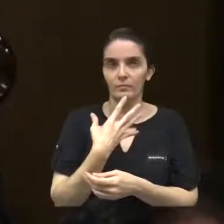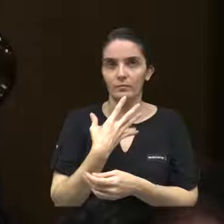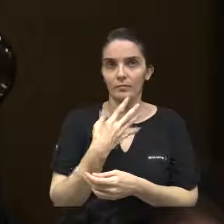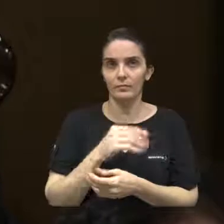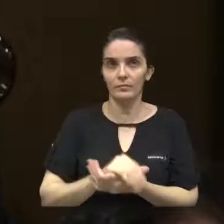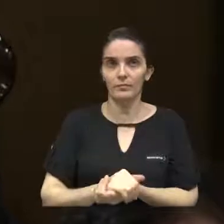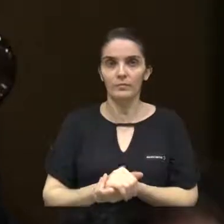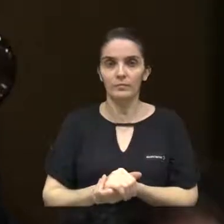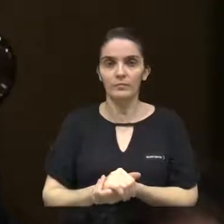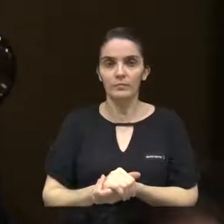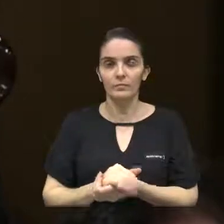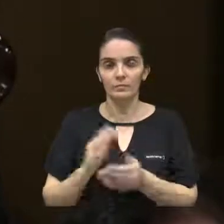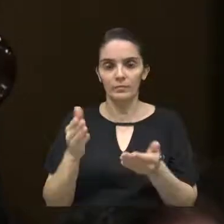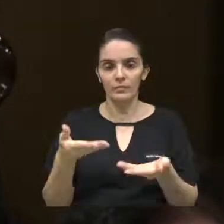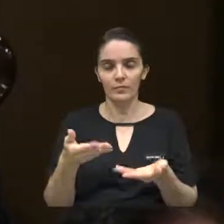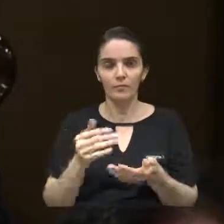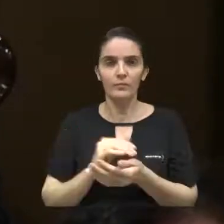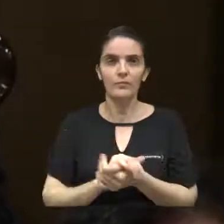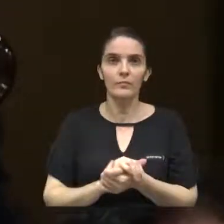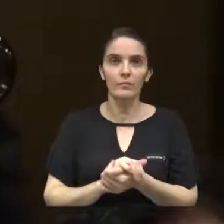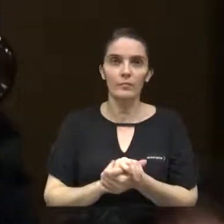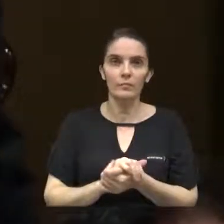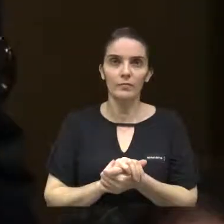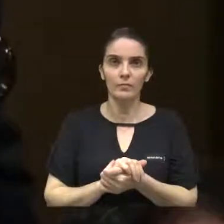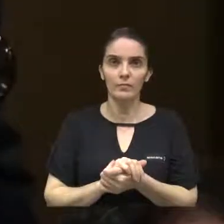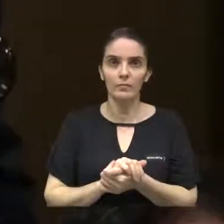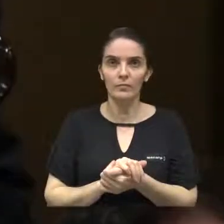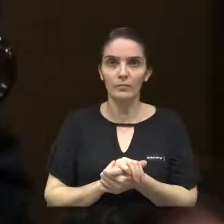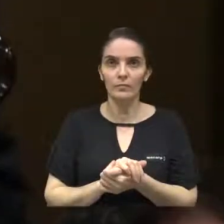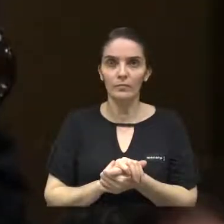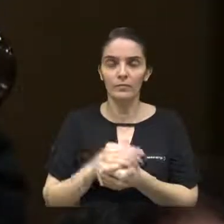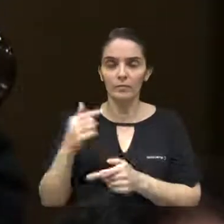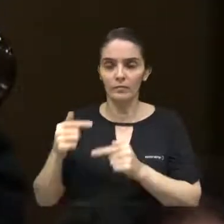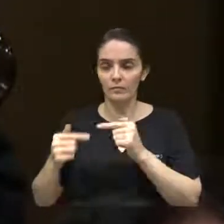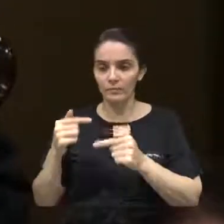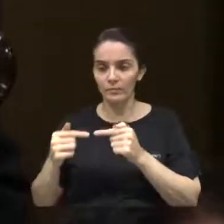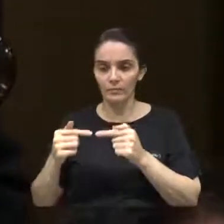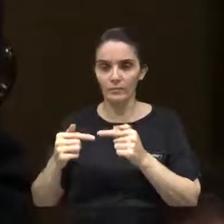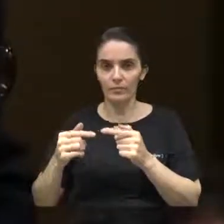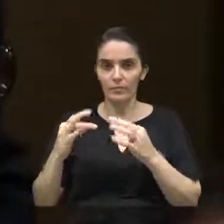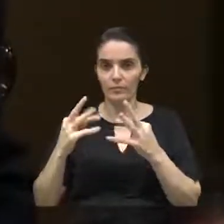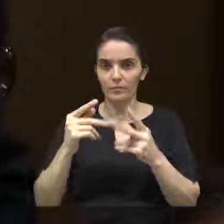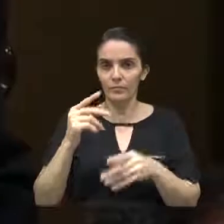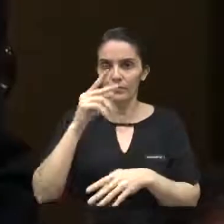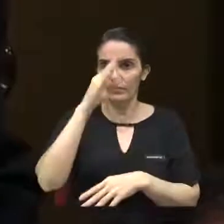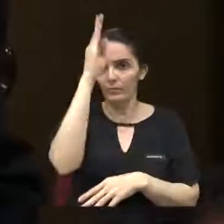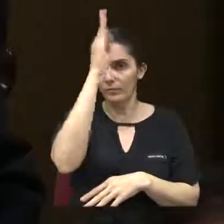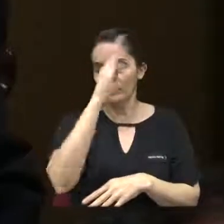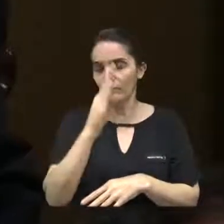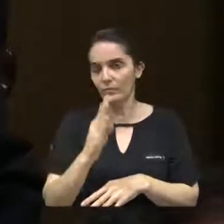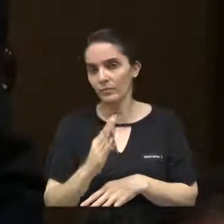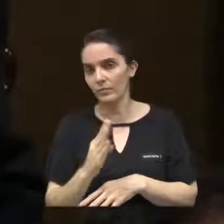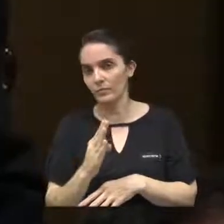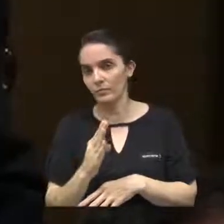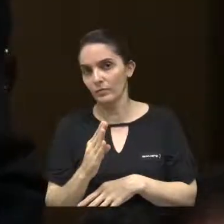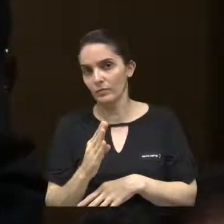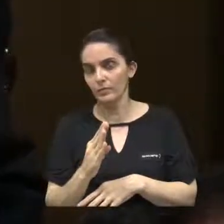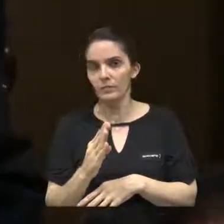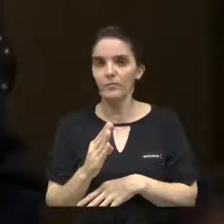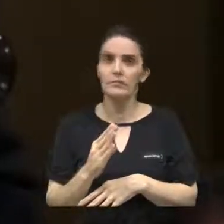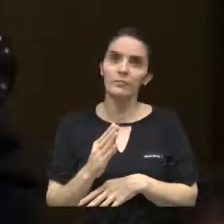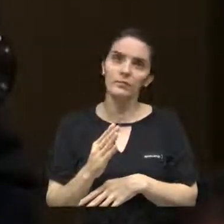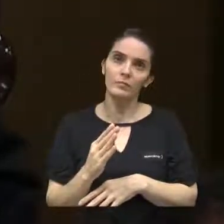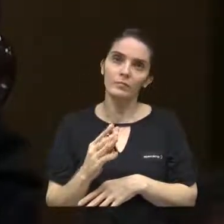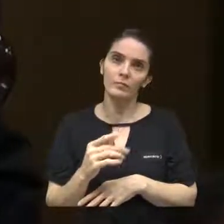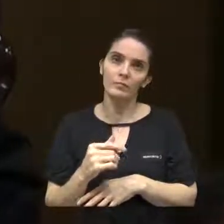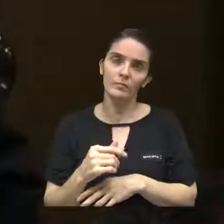Realmente, porque hoje nós ouvimos as pessoas, a gente vê essa política nacional, onde nós temos deputados, ministros, pessoas